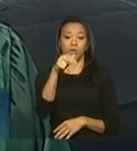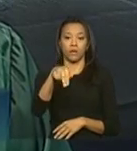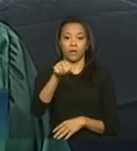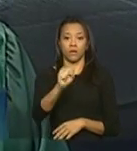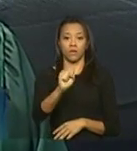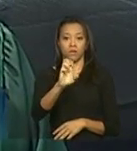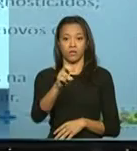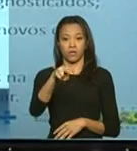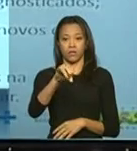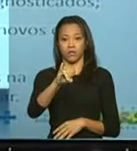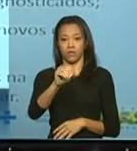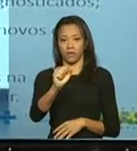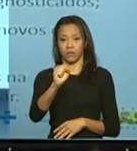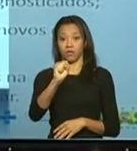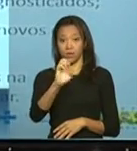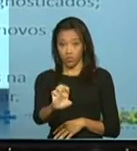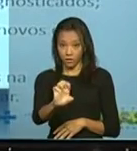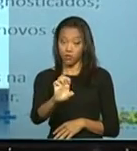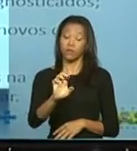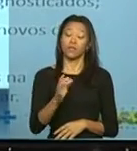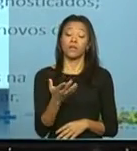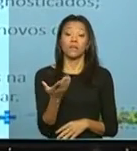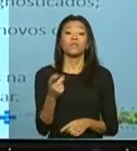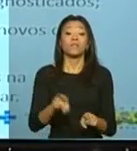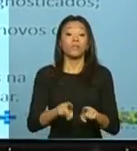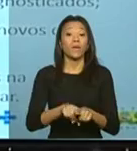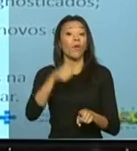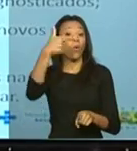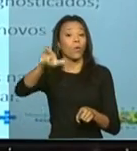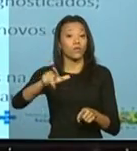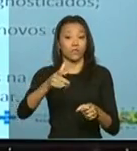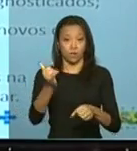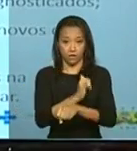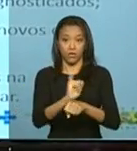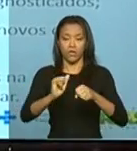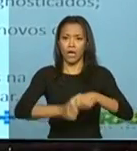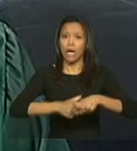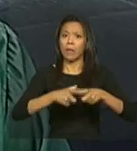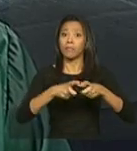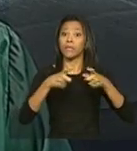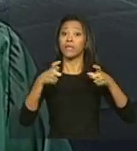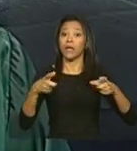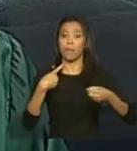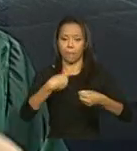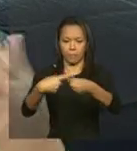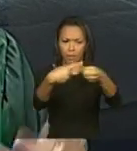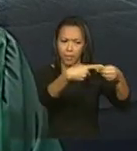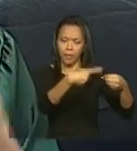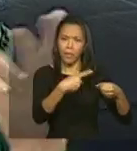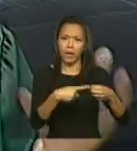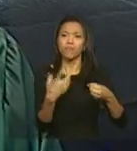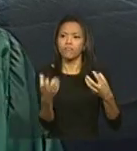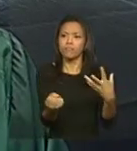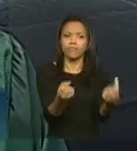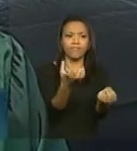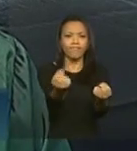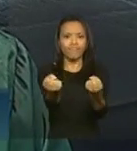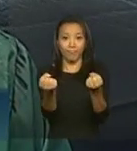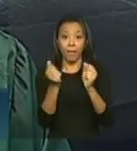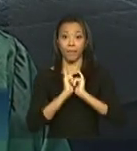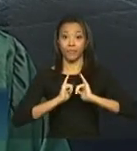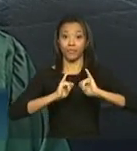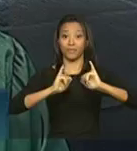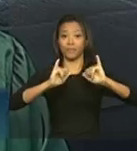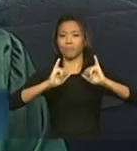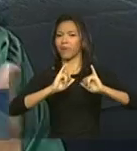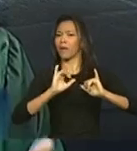Aumentar o percentual de exames em contatos, ampliar o número de municípios participantes da campanha até a gente alcançar o